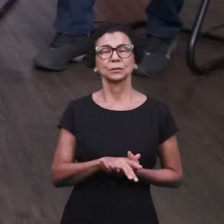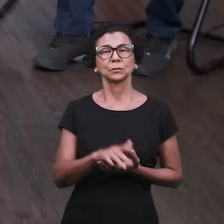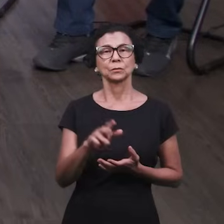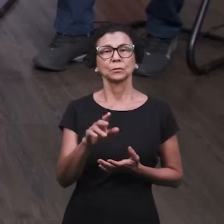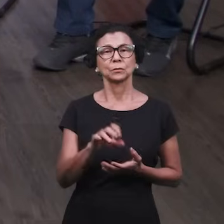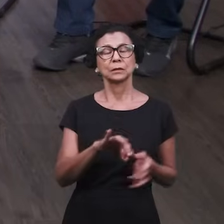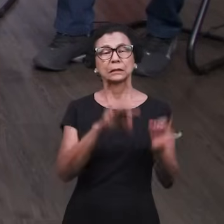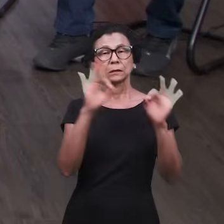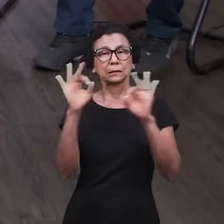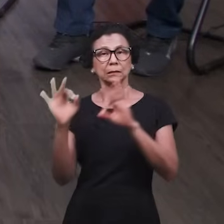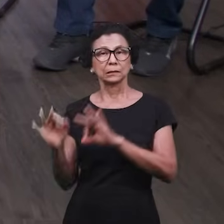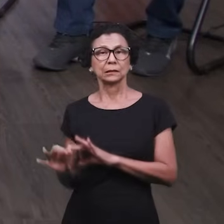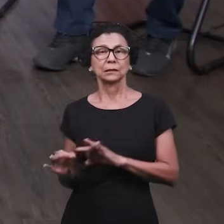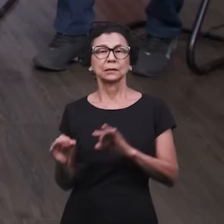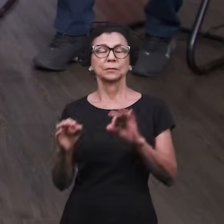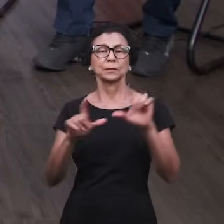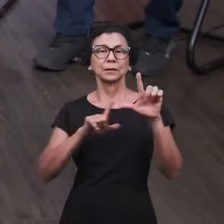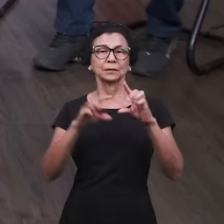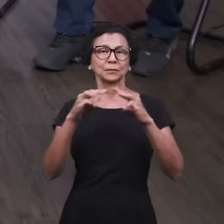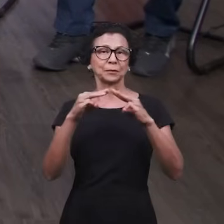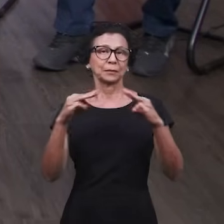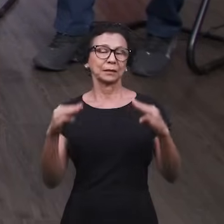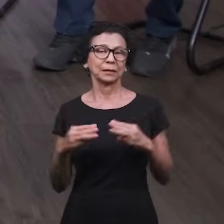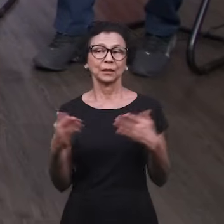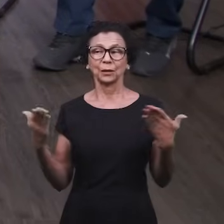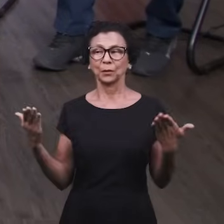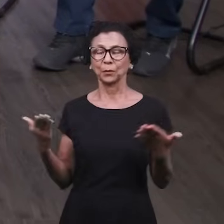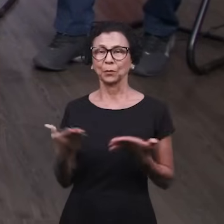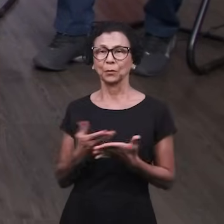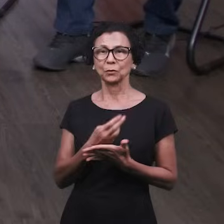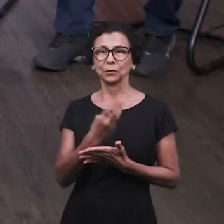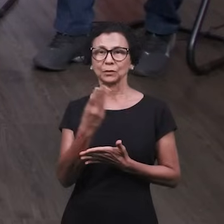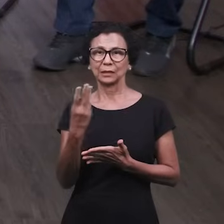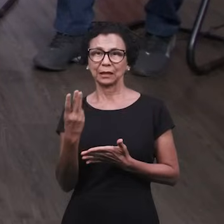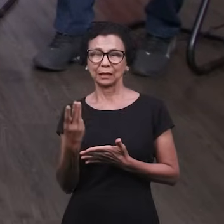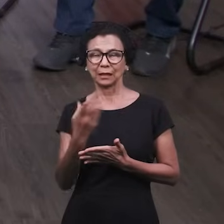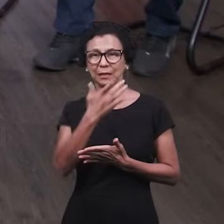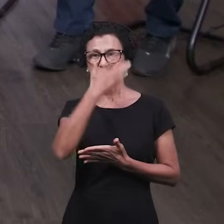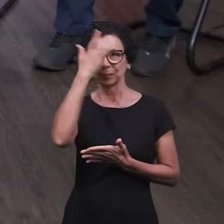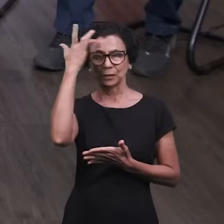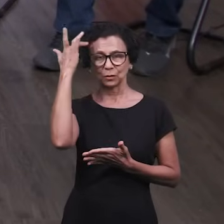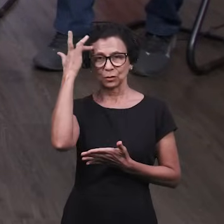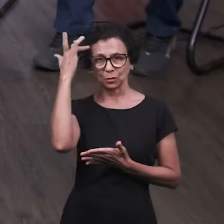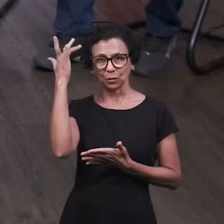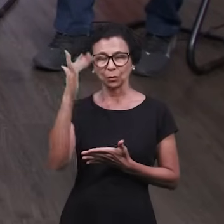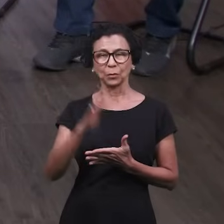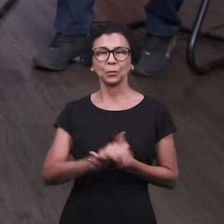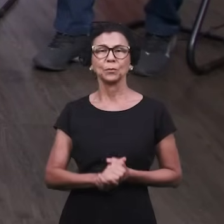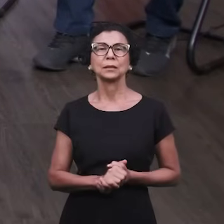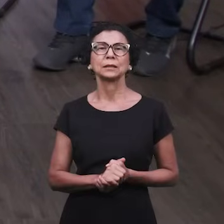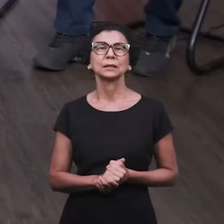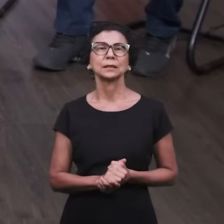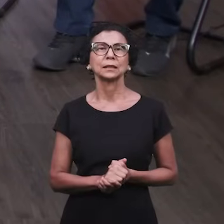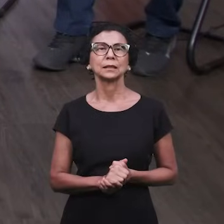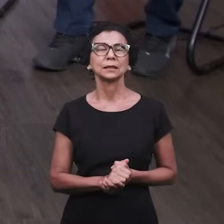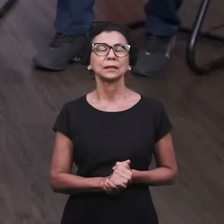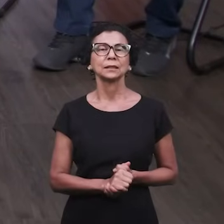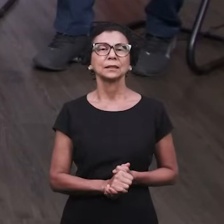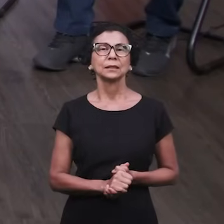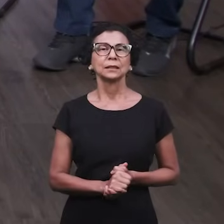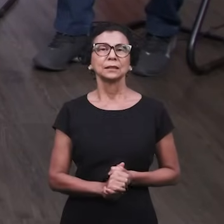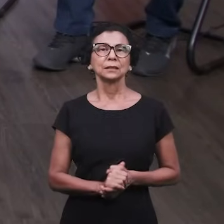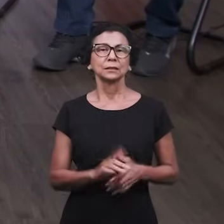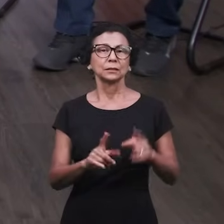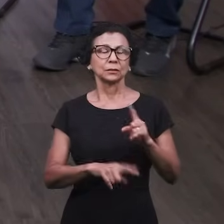E hoje nós estamos aqui com um trio instrumental, já tocaram com louvor, já recebemos uma bênção do